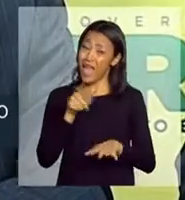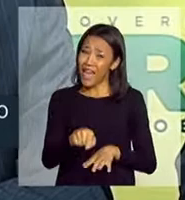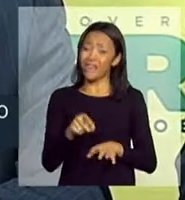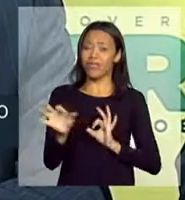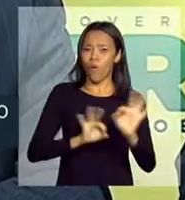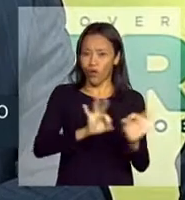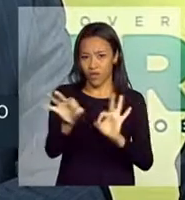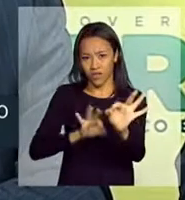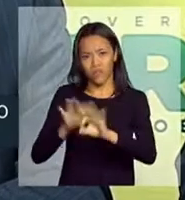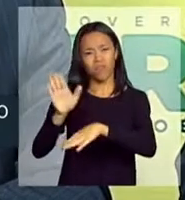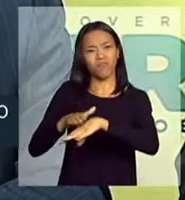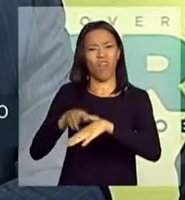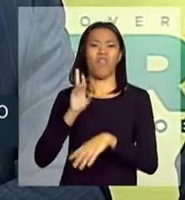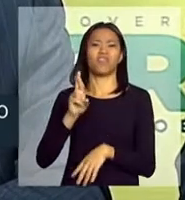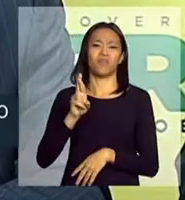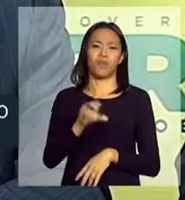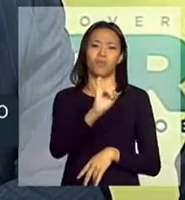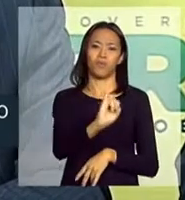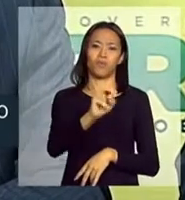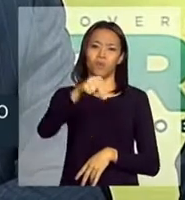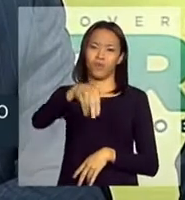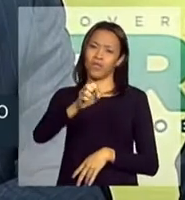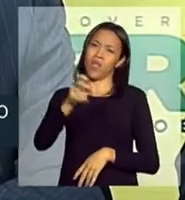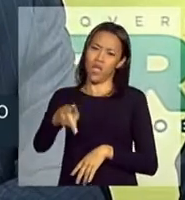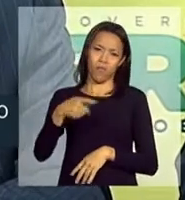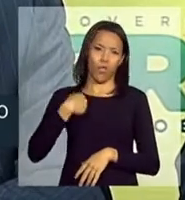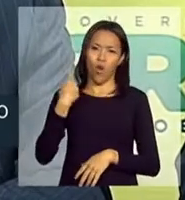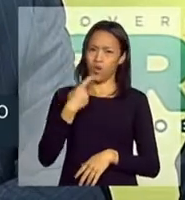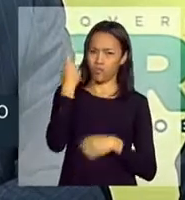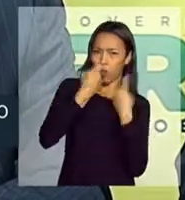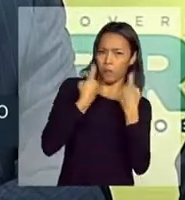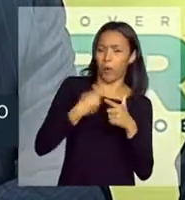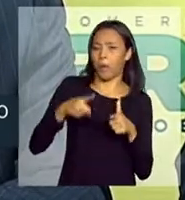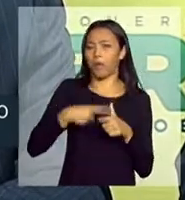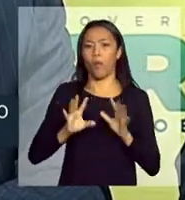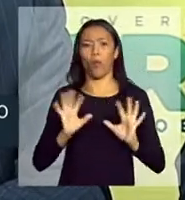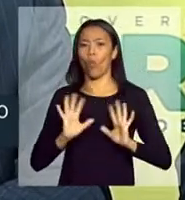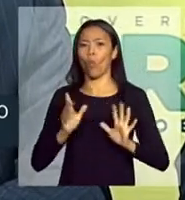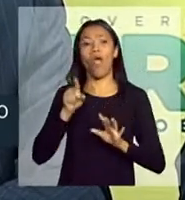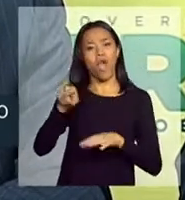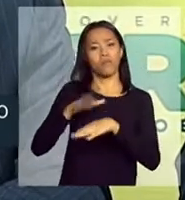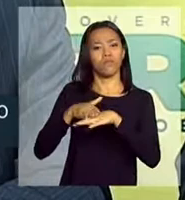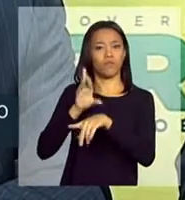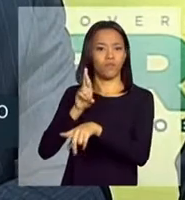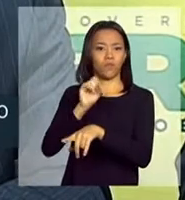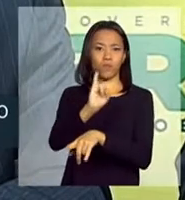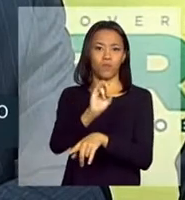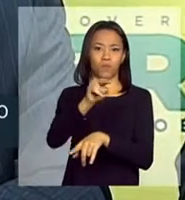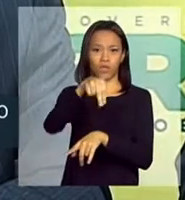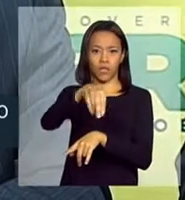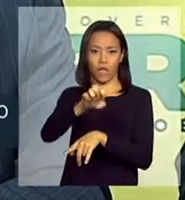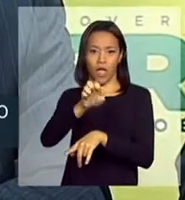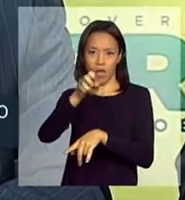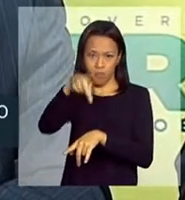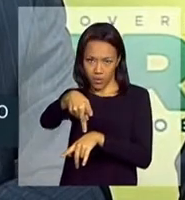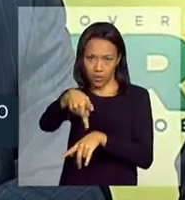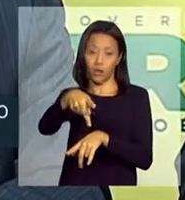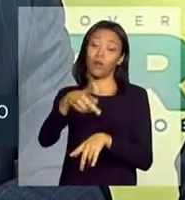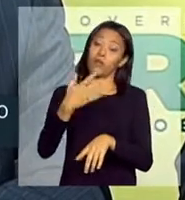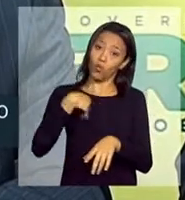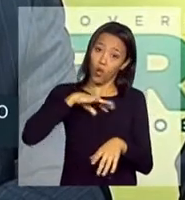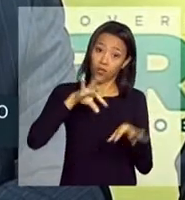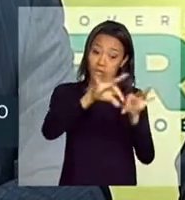loja e foi o eleb cuidar para nós aqui não tem menor problema nunca teve dificuldade e nós colocaremos os lápis